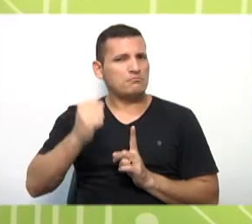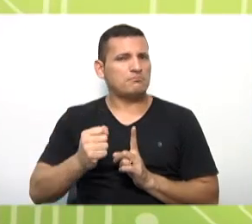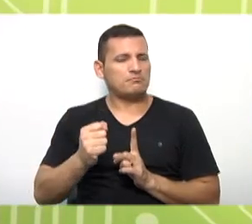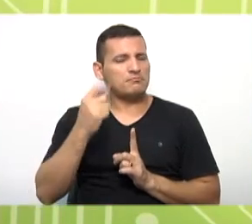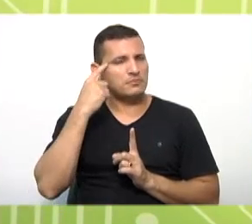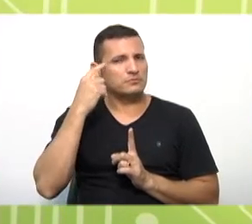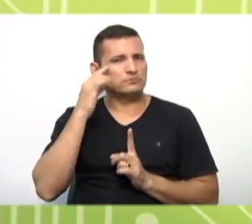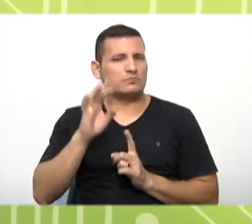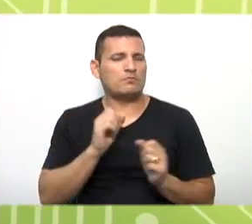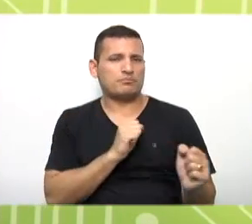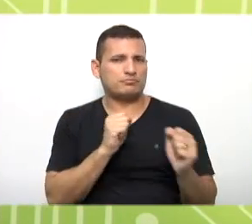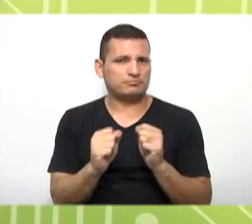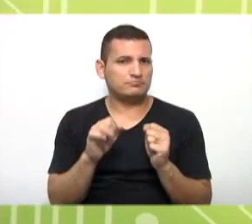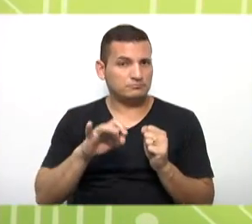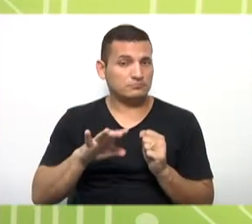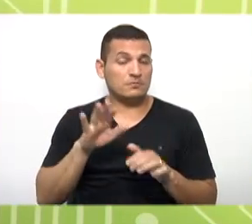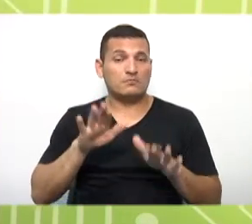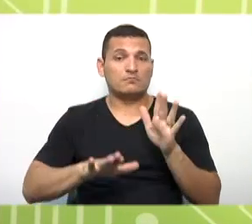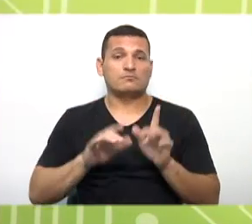vezes esse